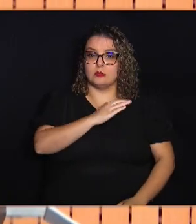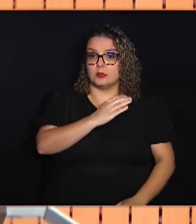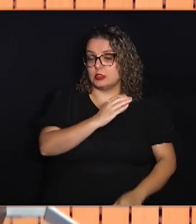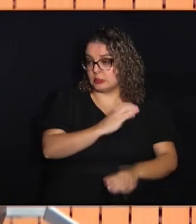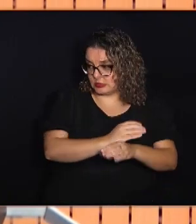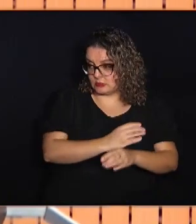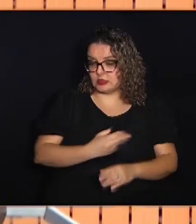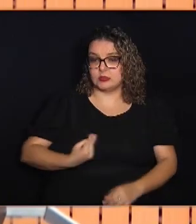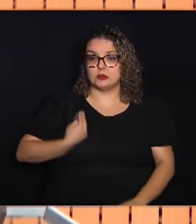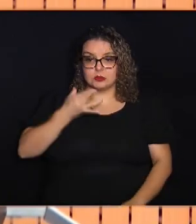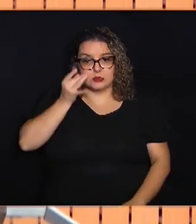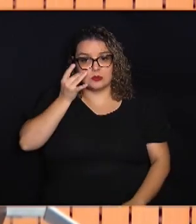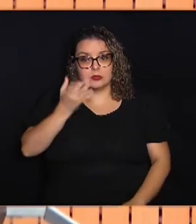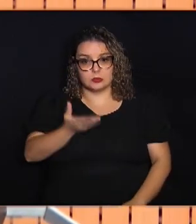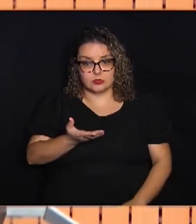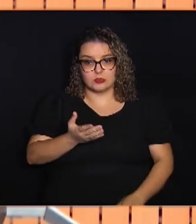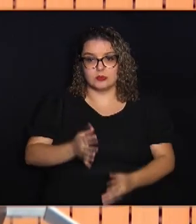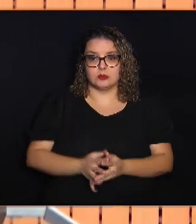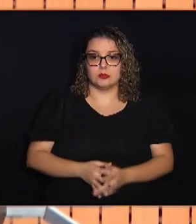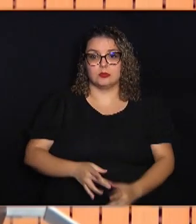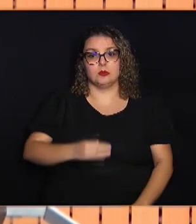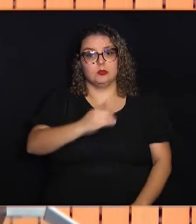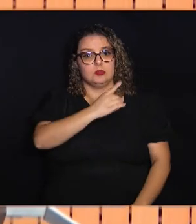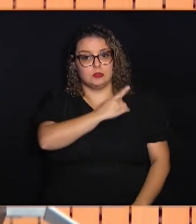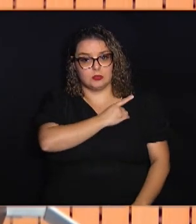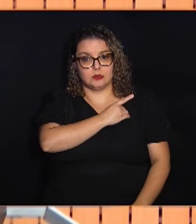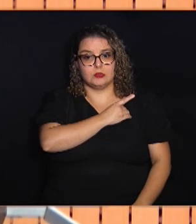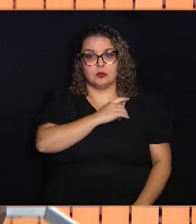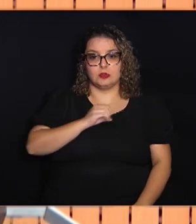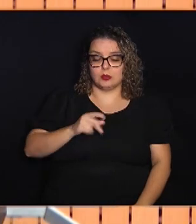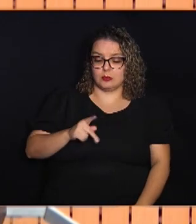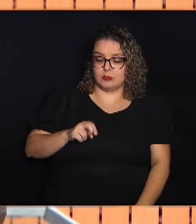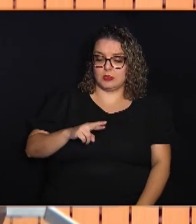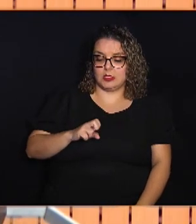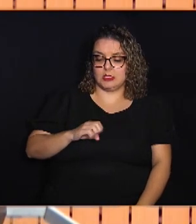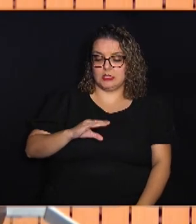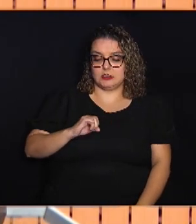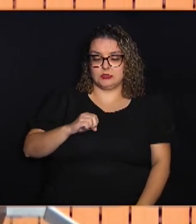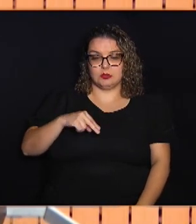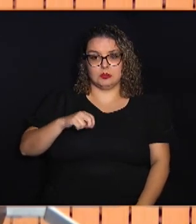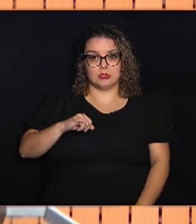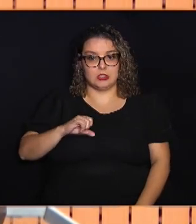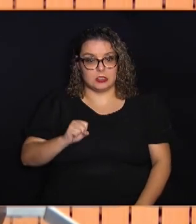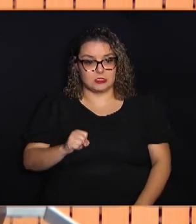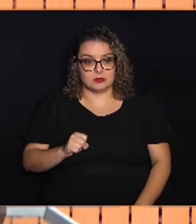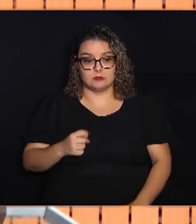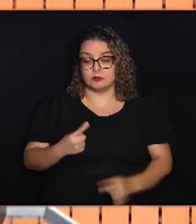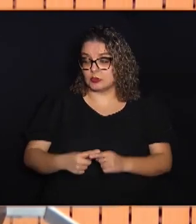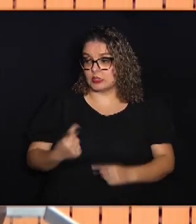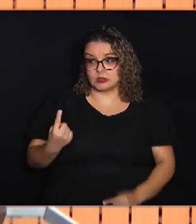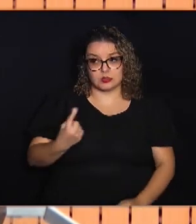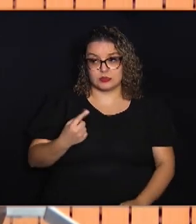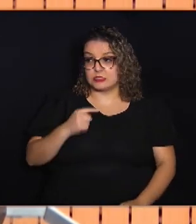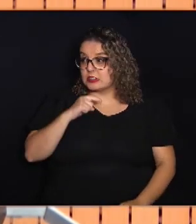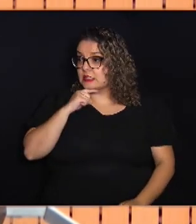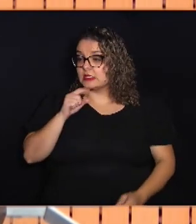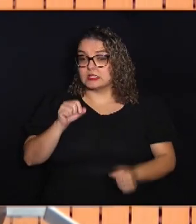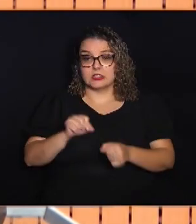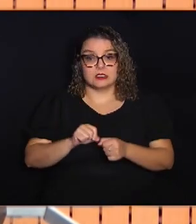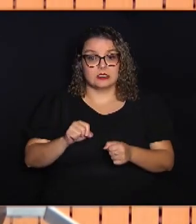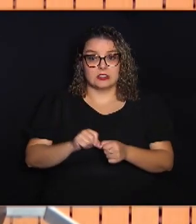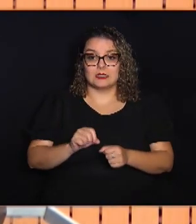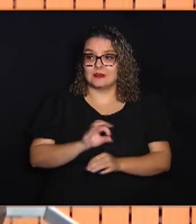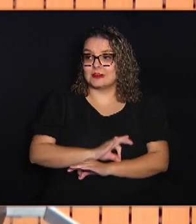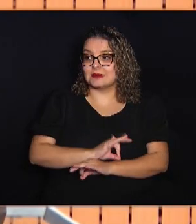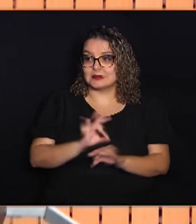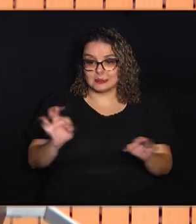aqui, os delegados operacionais, que sozinho ninguém faz